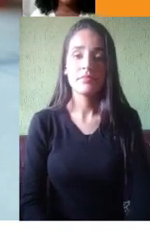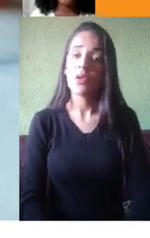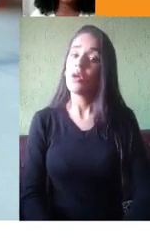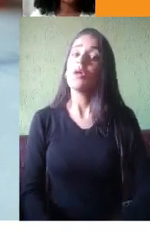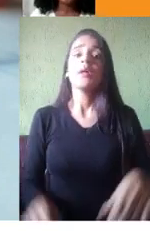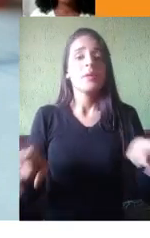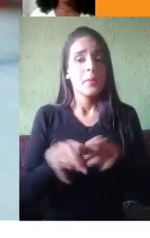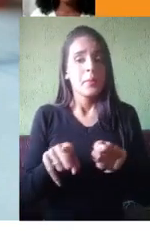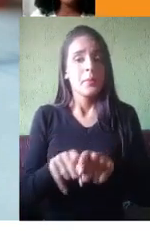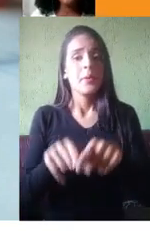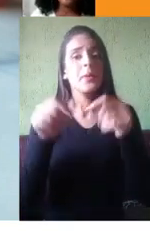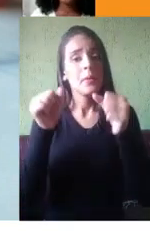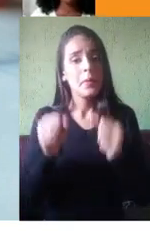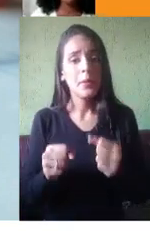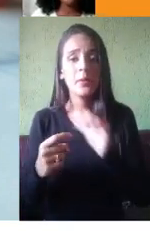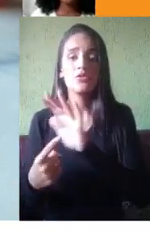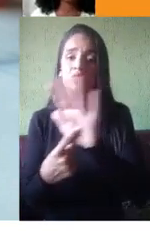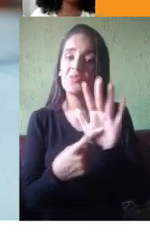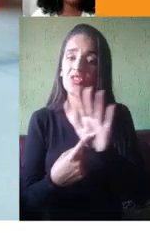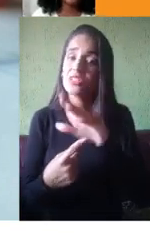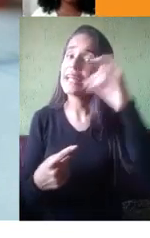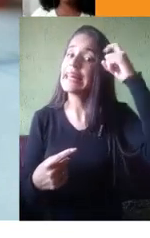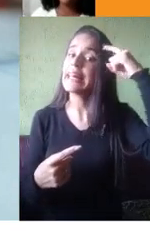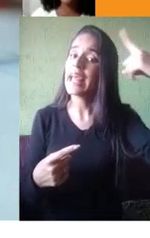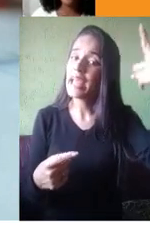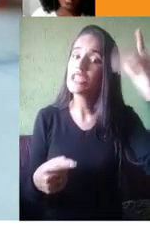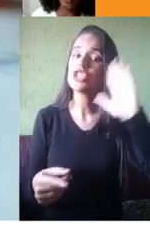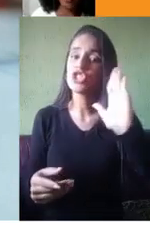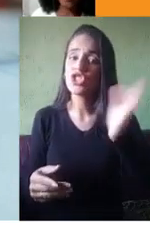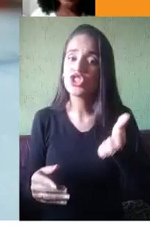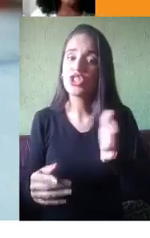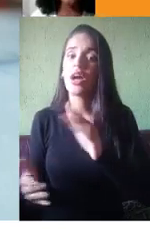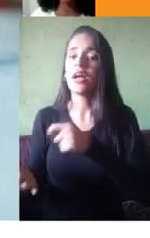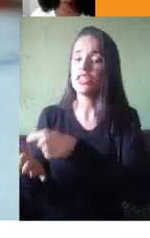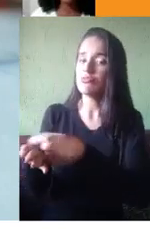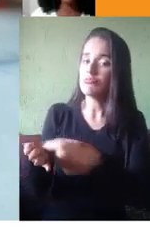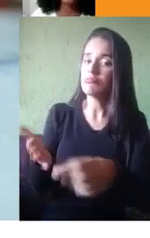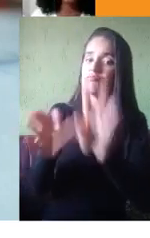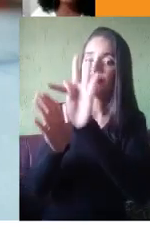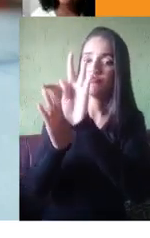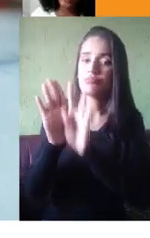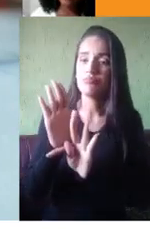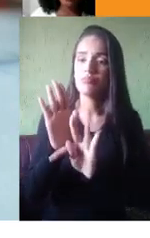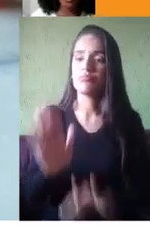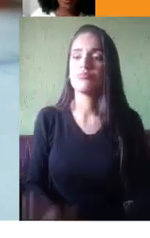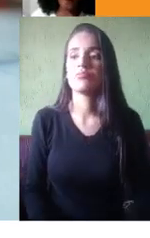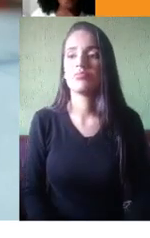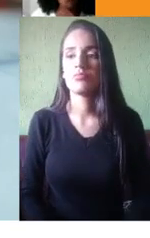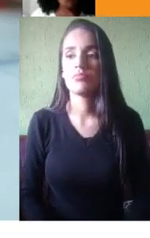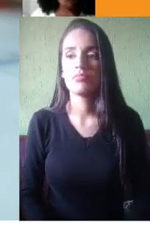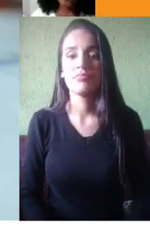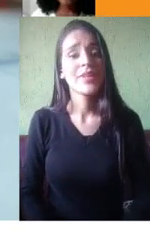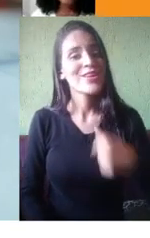relação, a referência a outras ideias que já foram desenvolvidas ao longo do texto. Isso mostra planejamento